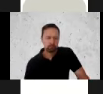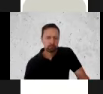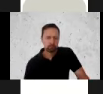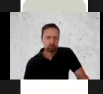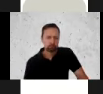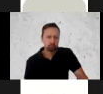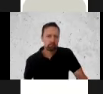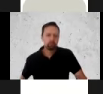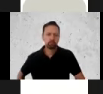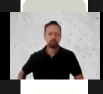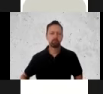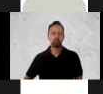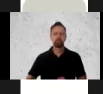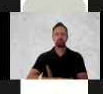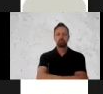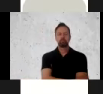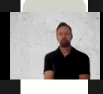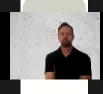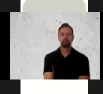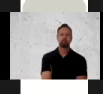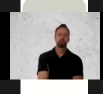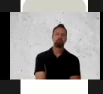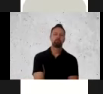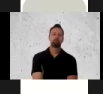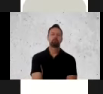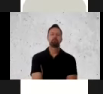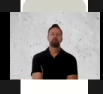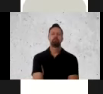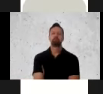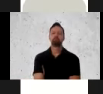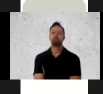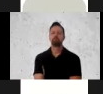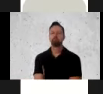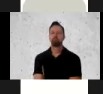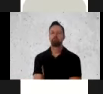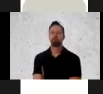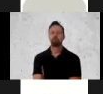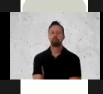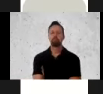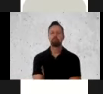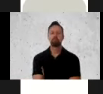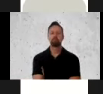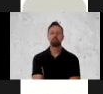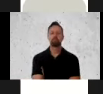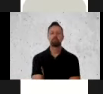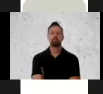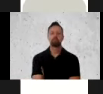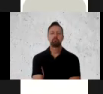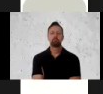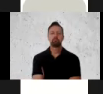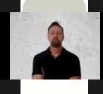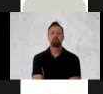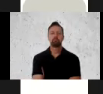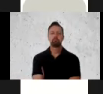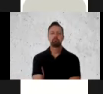por diferenças geográficas, que tem localidades próximas ao litoral, que tem muito mais municípios vizinhos, então você teria que fazer esse